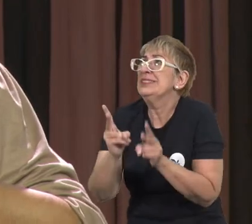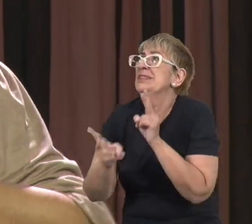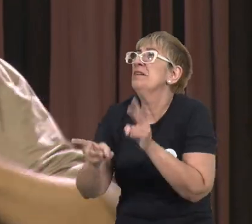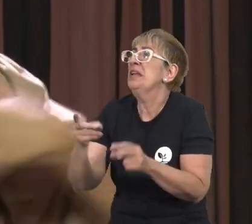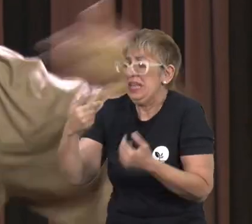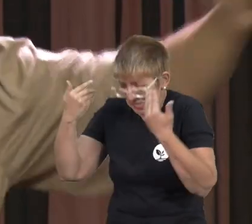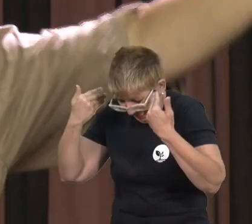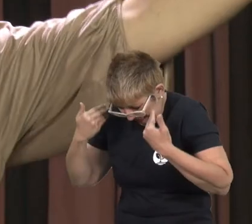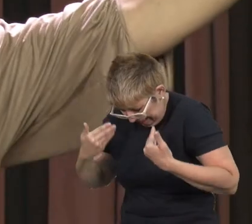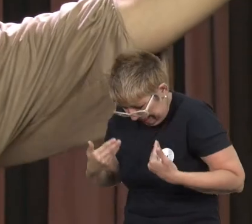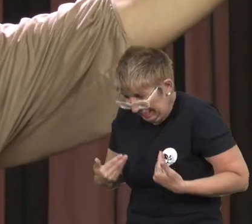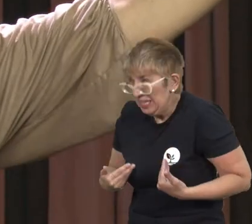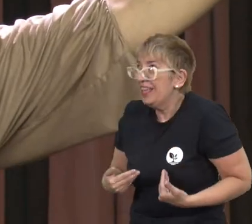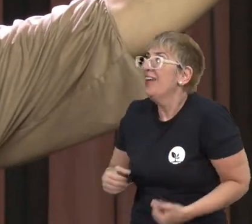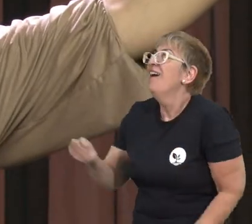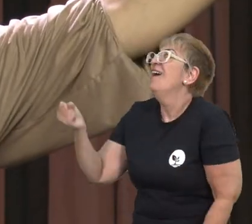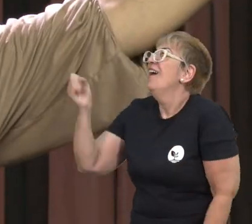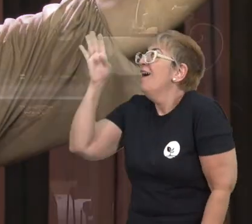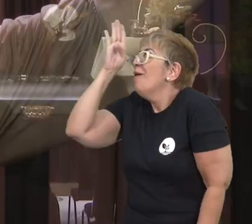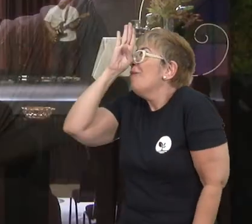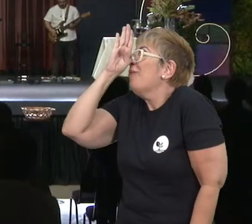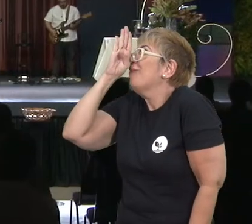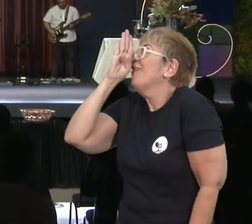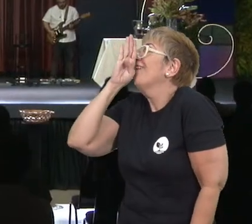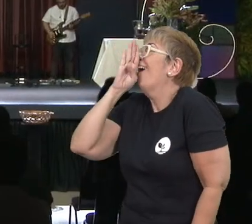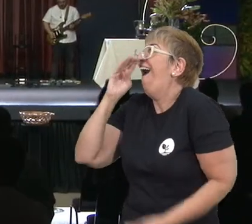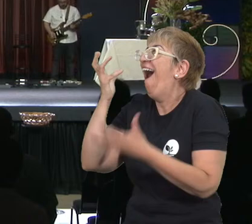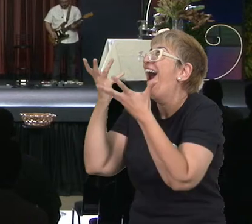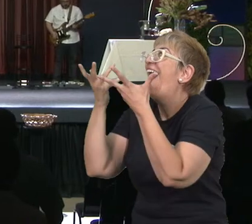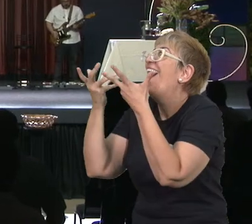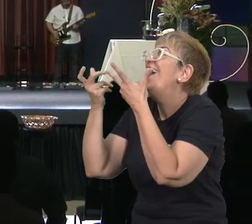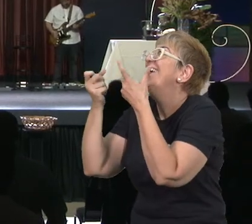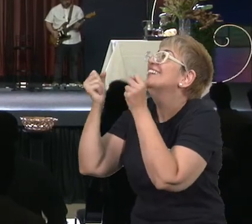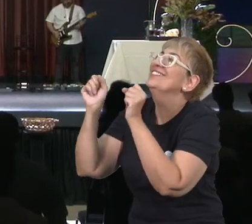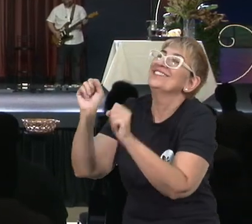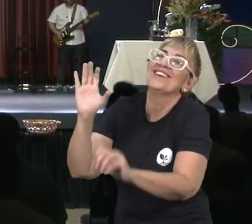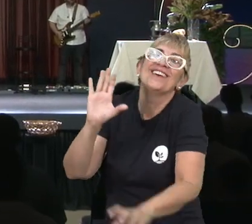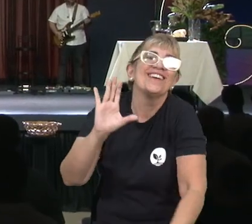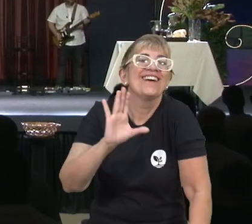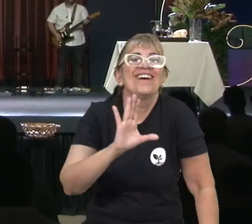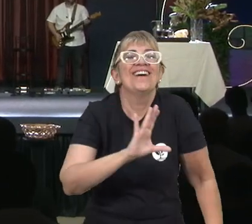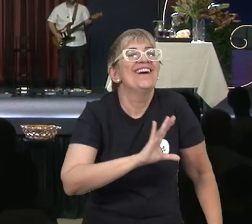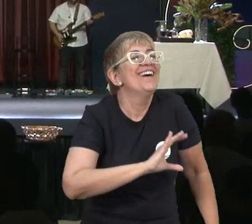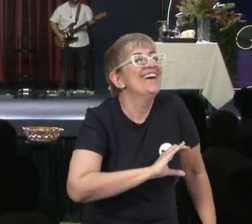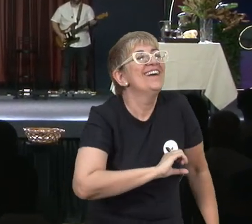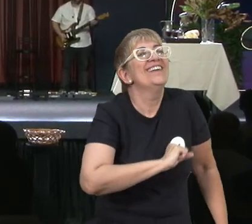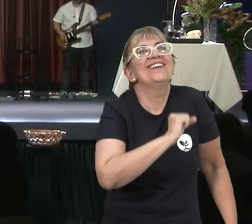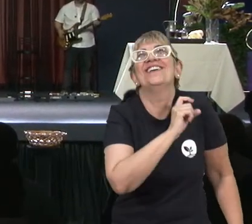eu de graça recebi o amor de